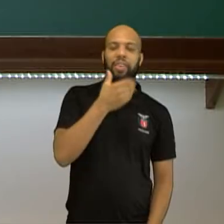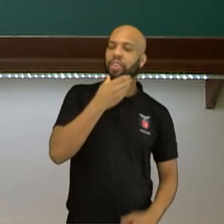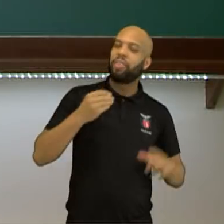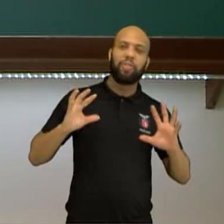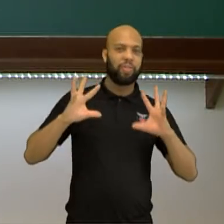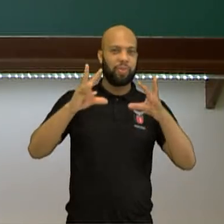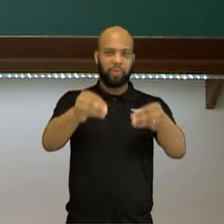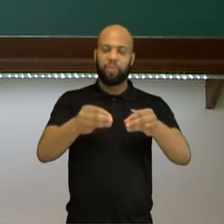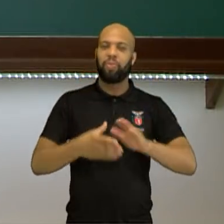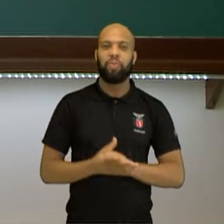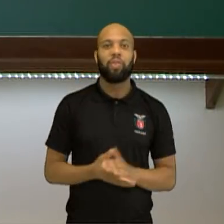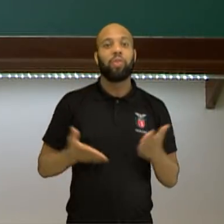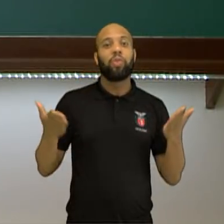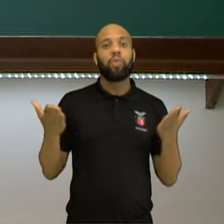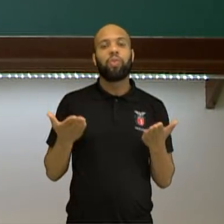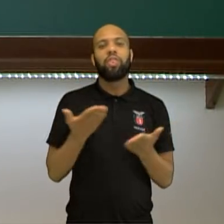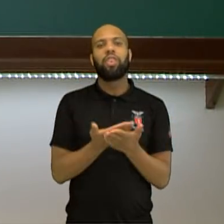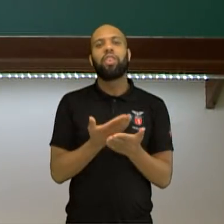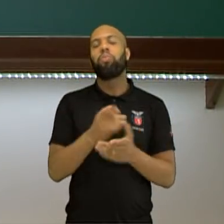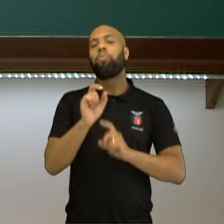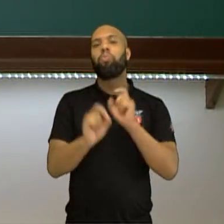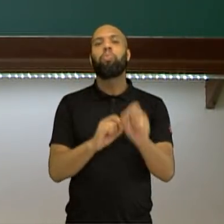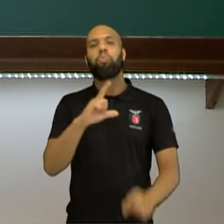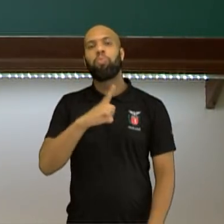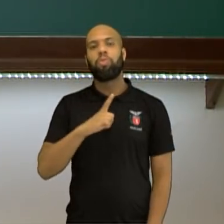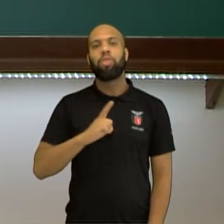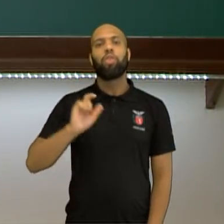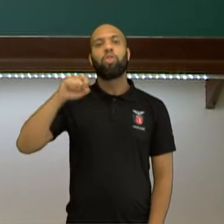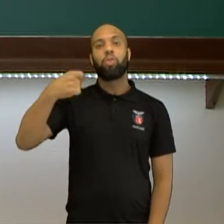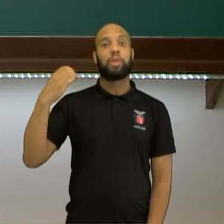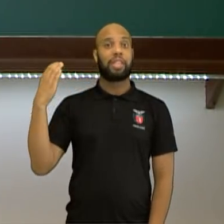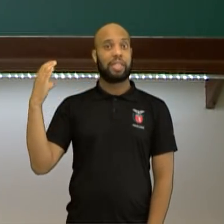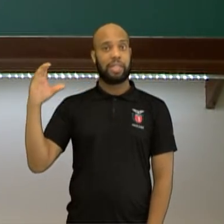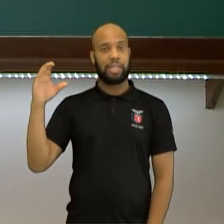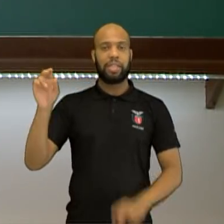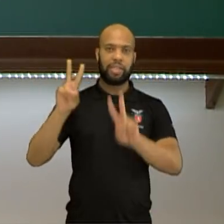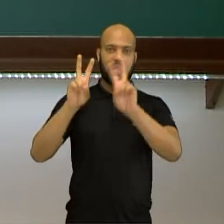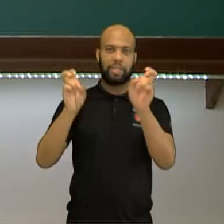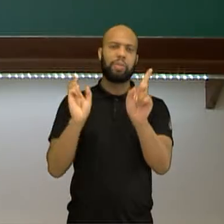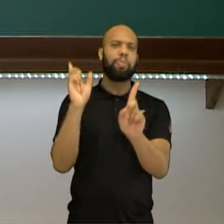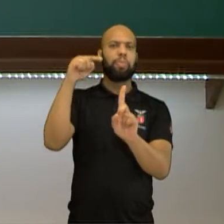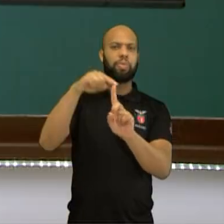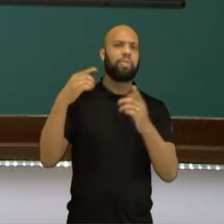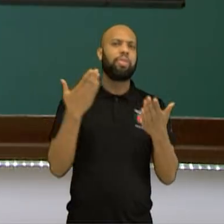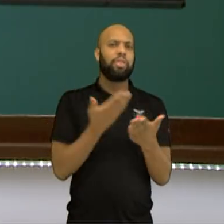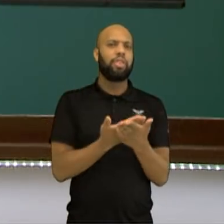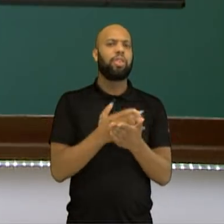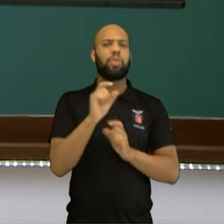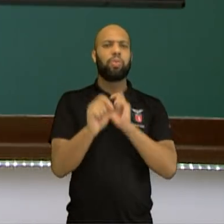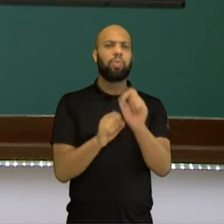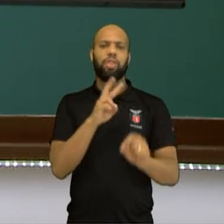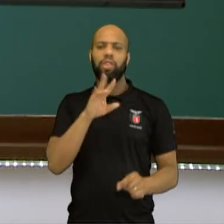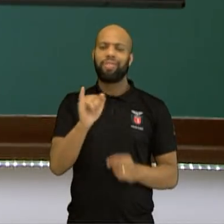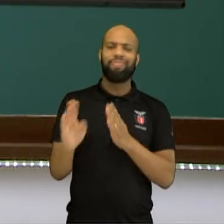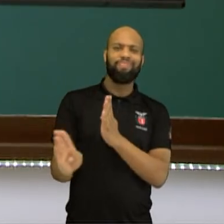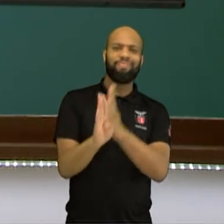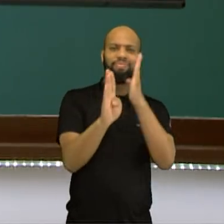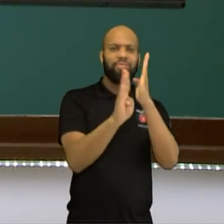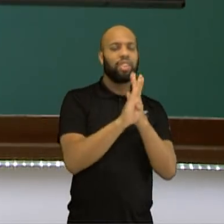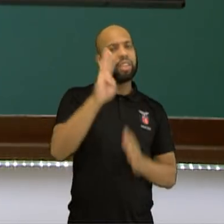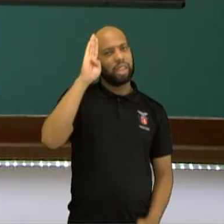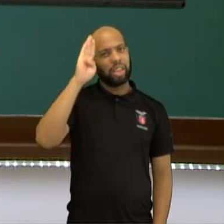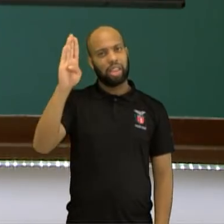bem-vindas. Bom, na aula de hoje nós vamos falar sobre a ciência. Os objetivos da aula são identificar as